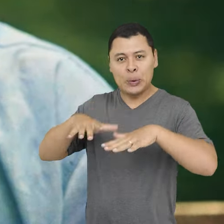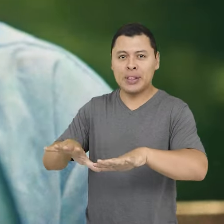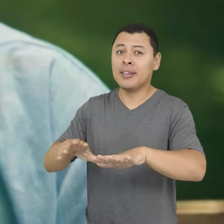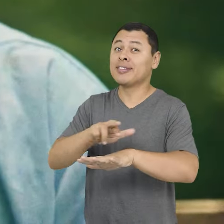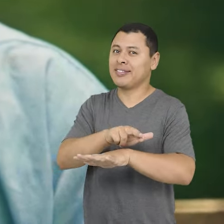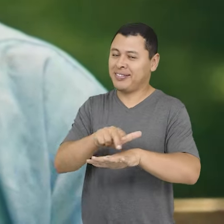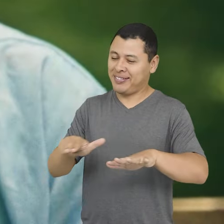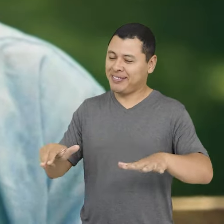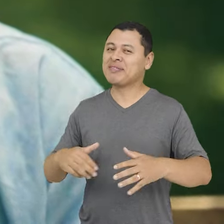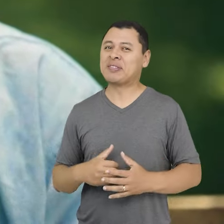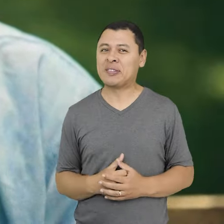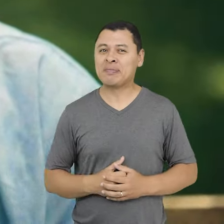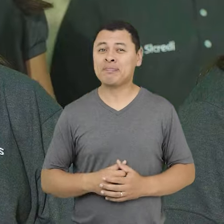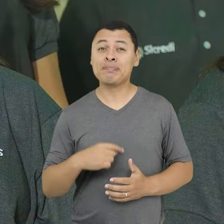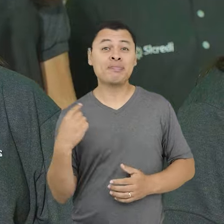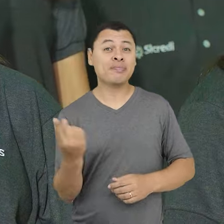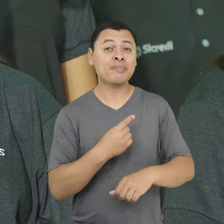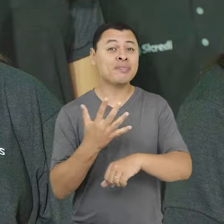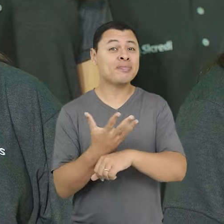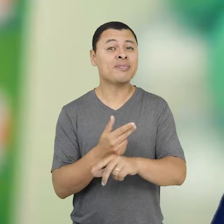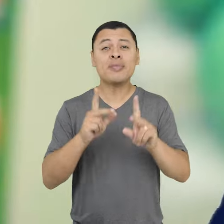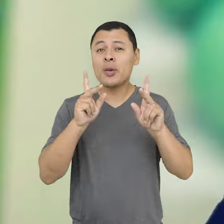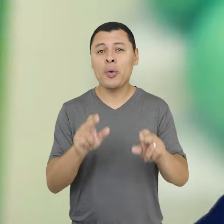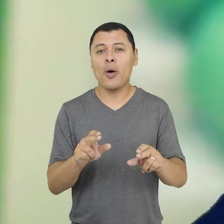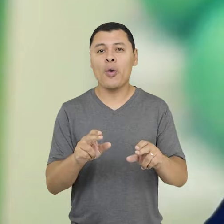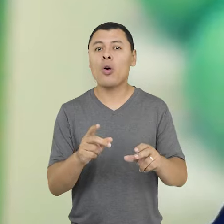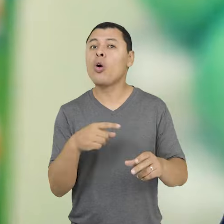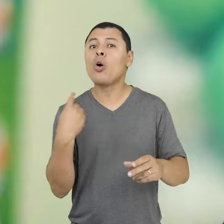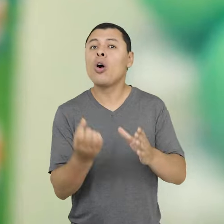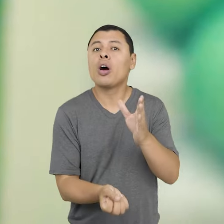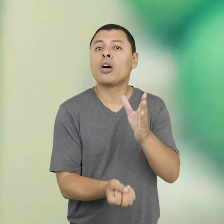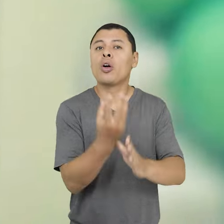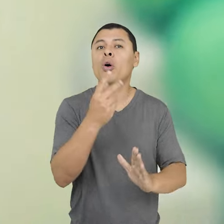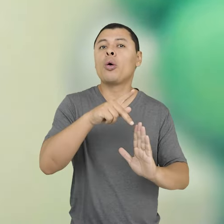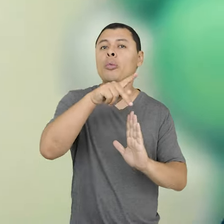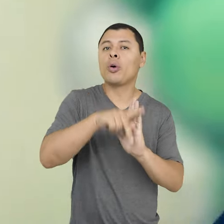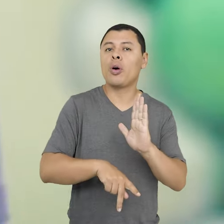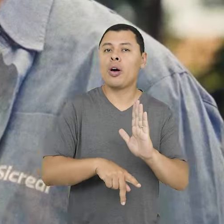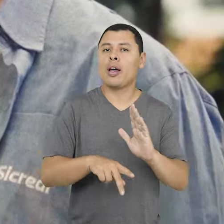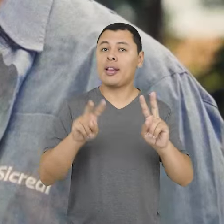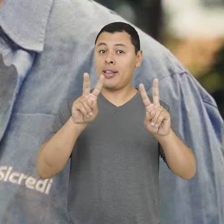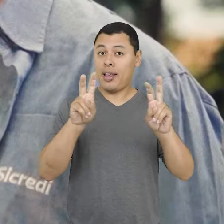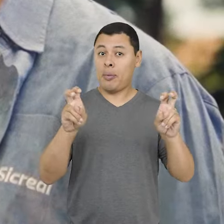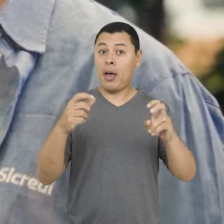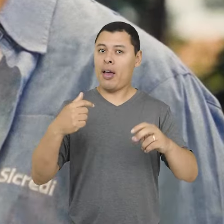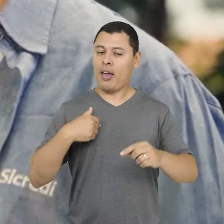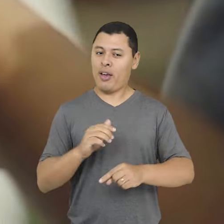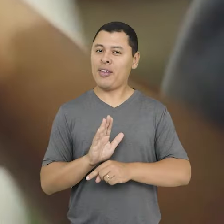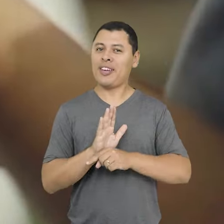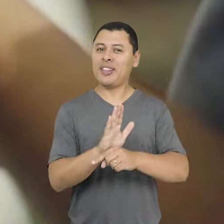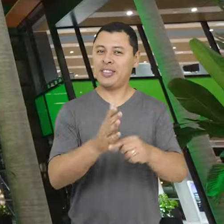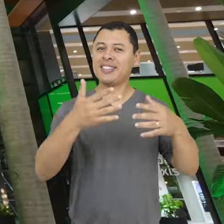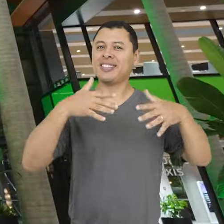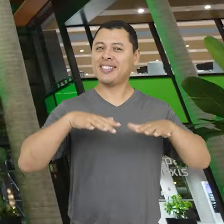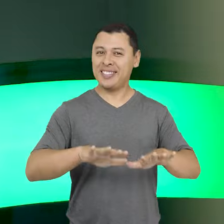E é com esse compromisso em mente que o programa Eu Coopero com a Inclusão nasceu.